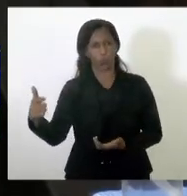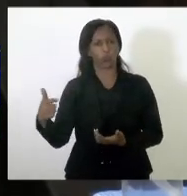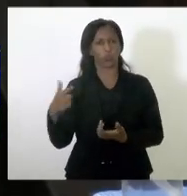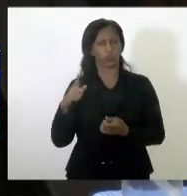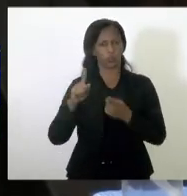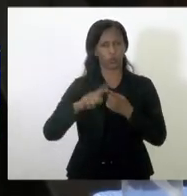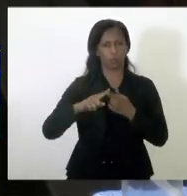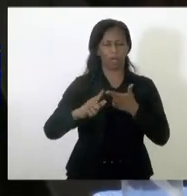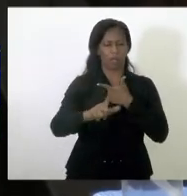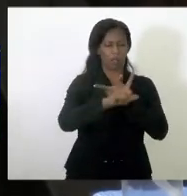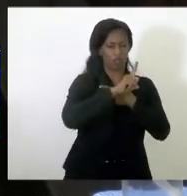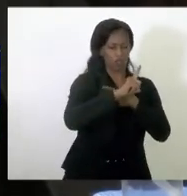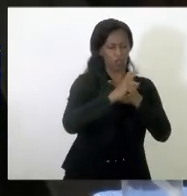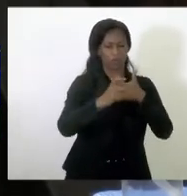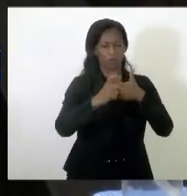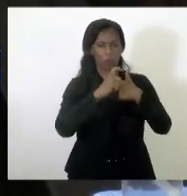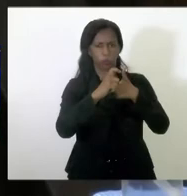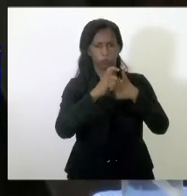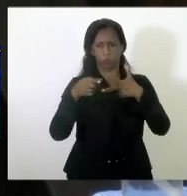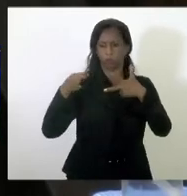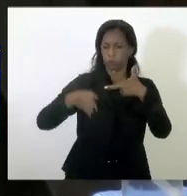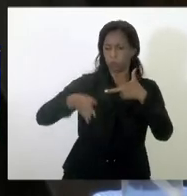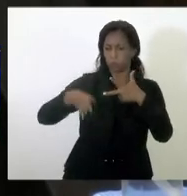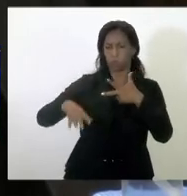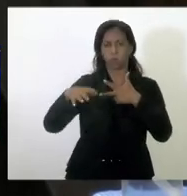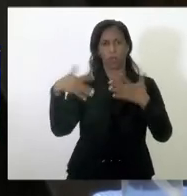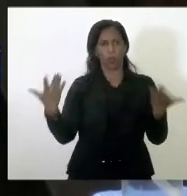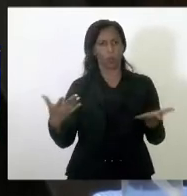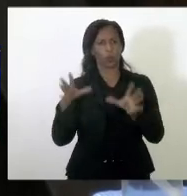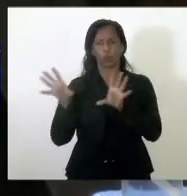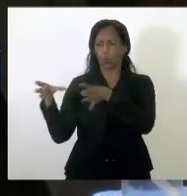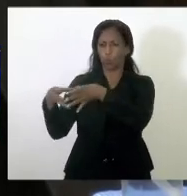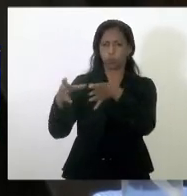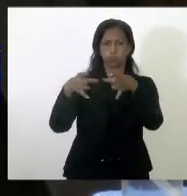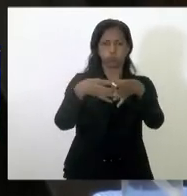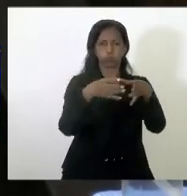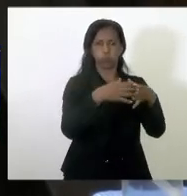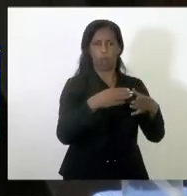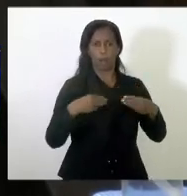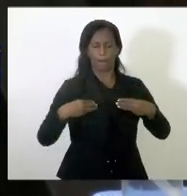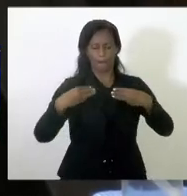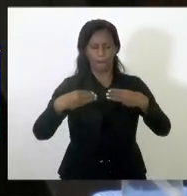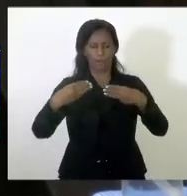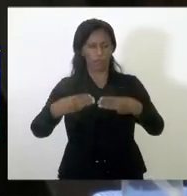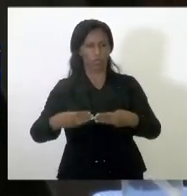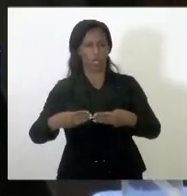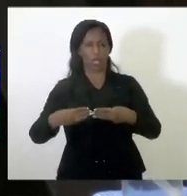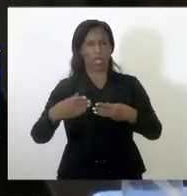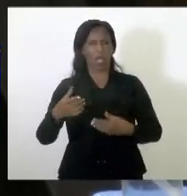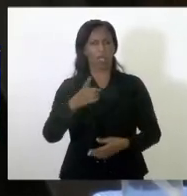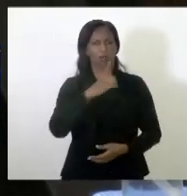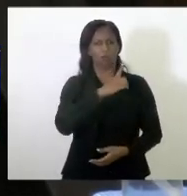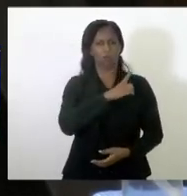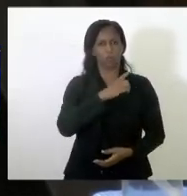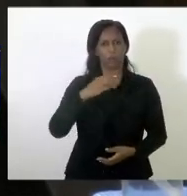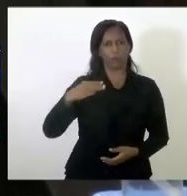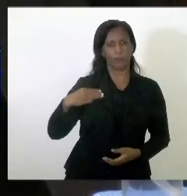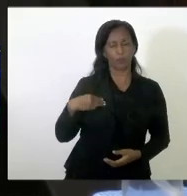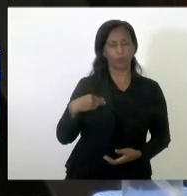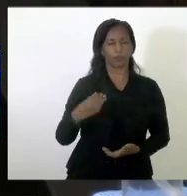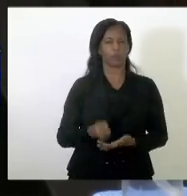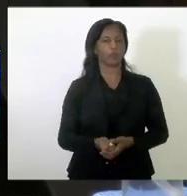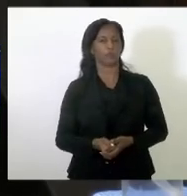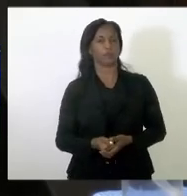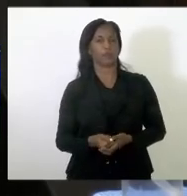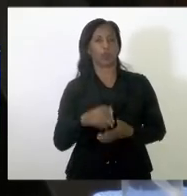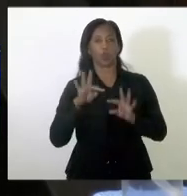Poder Judiciário, Poder Executivo, os órgãos autônomos do Estado, Ministério Público, Defensoria, Tribunal de Contas, que